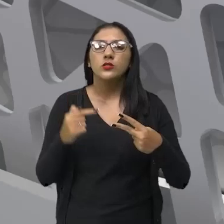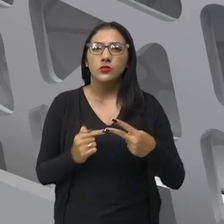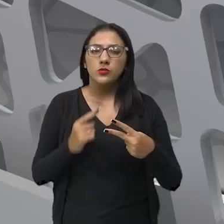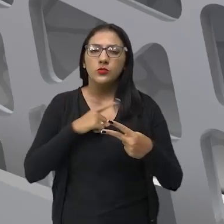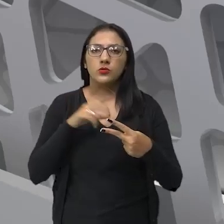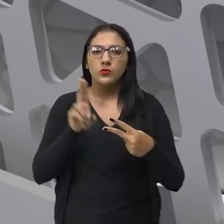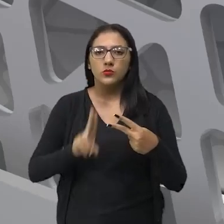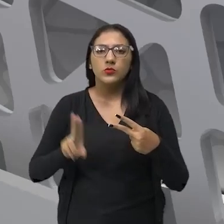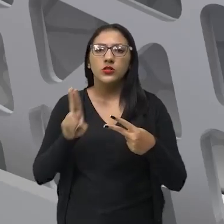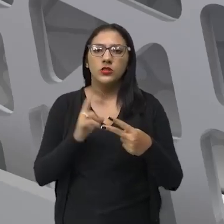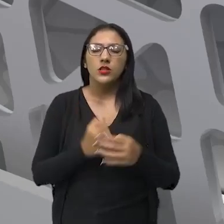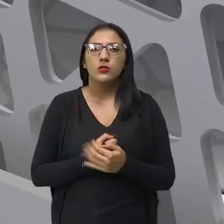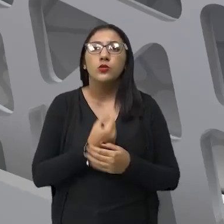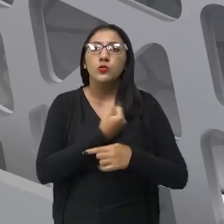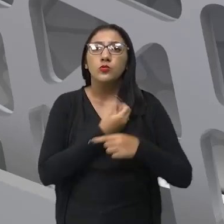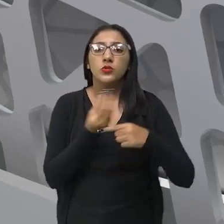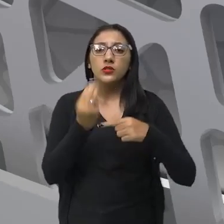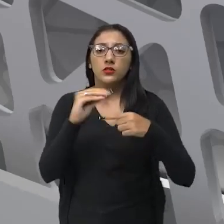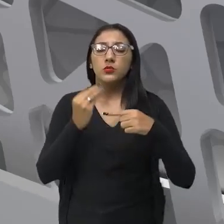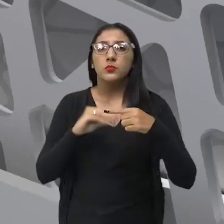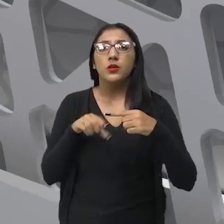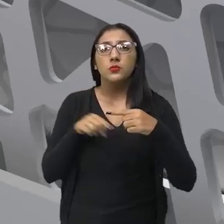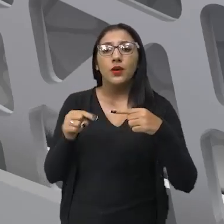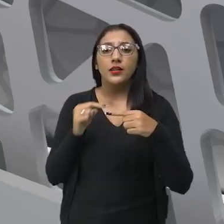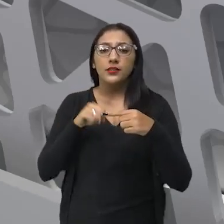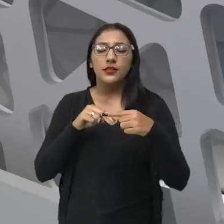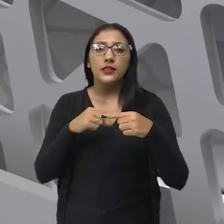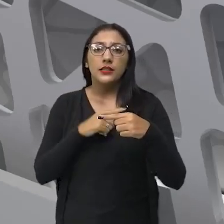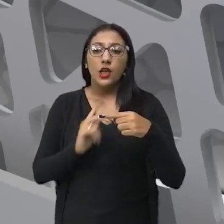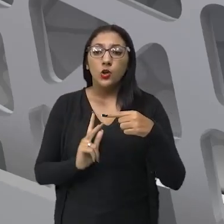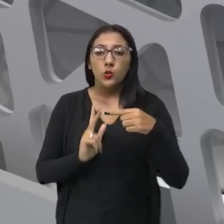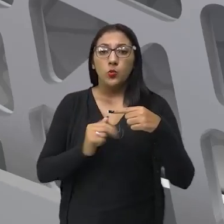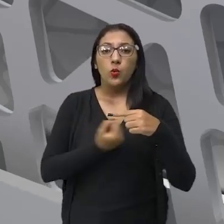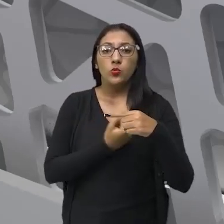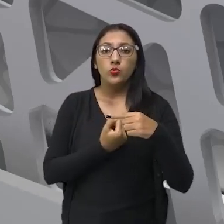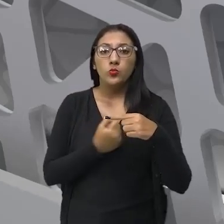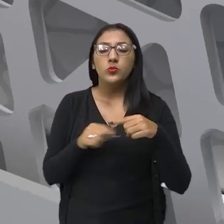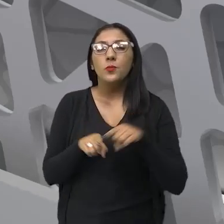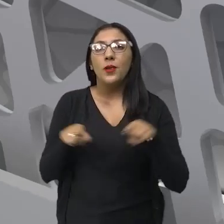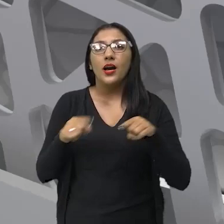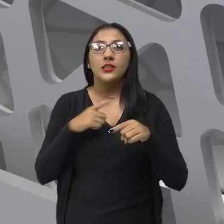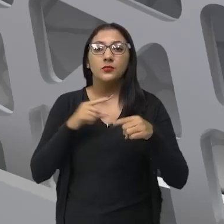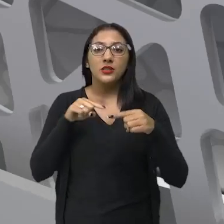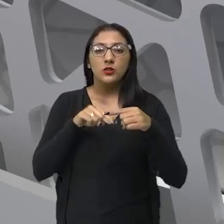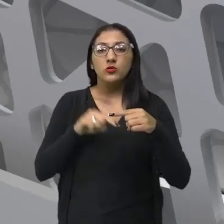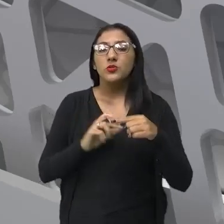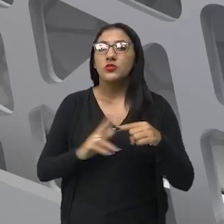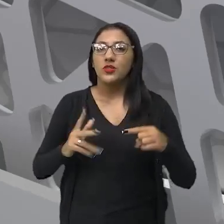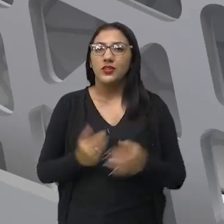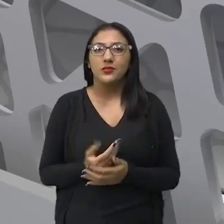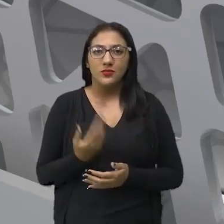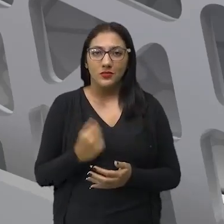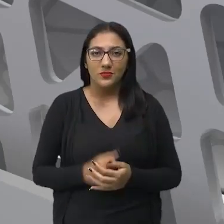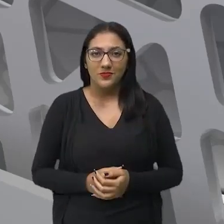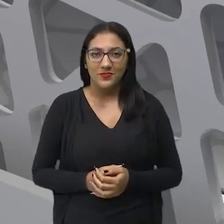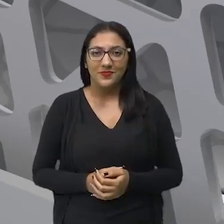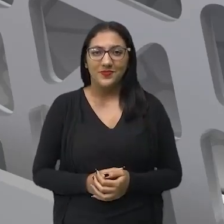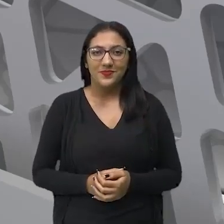temos ali denominadores iguais, mas principalmente quando eles possuem denominadores diferentes. Então acompanhe comigo.